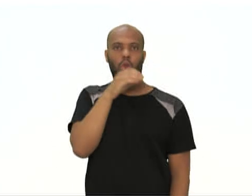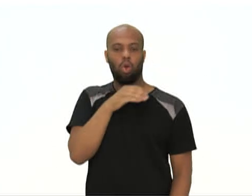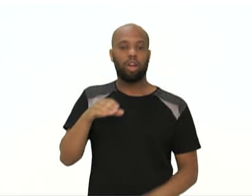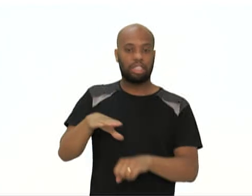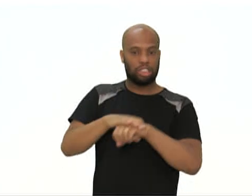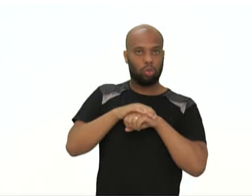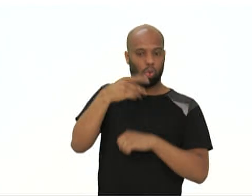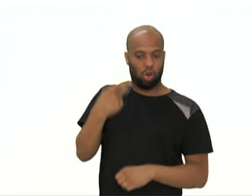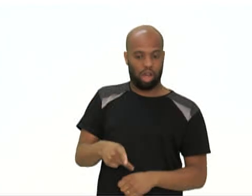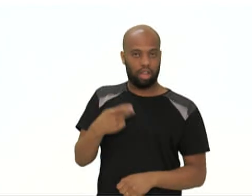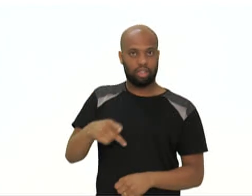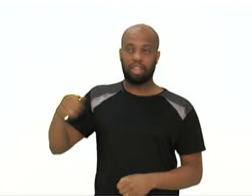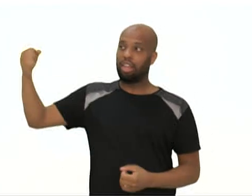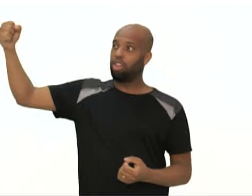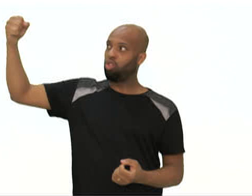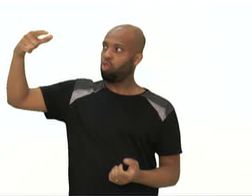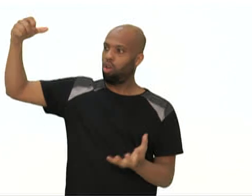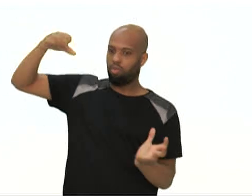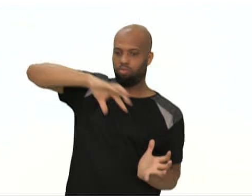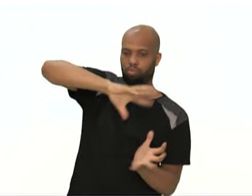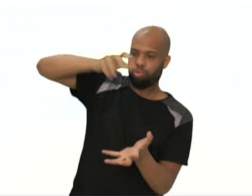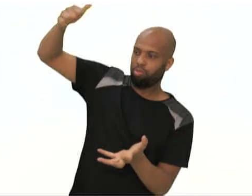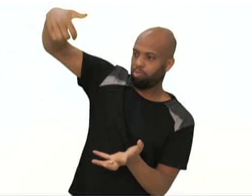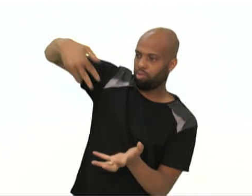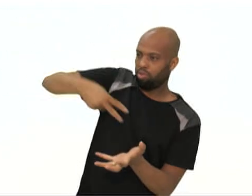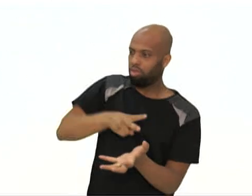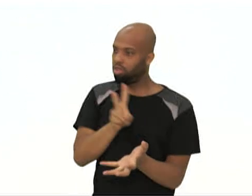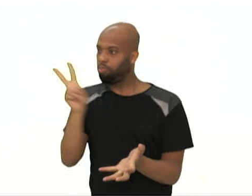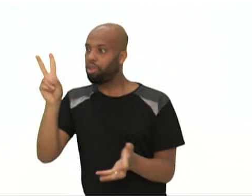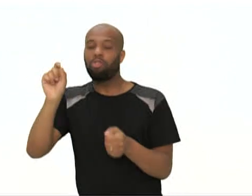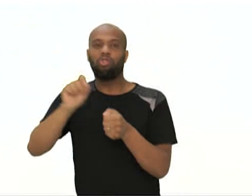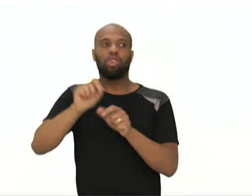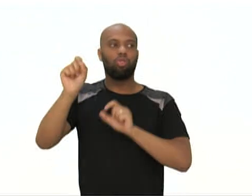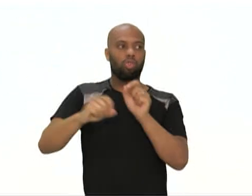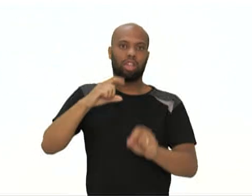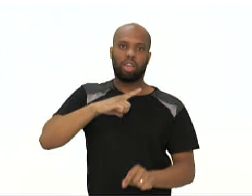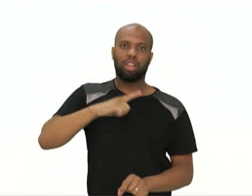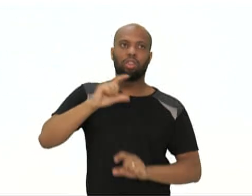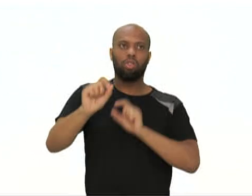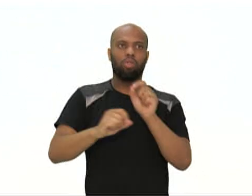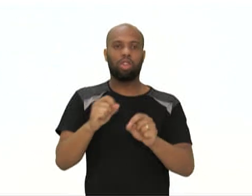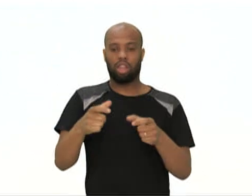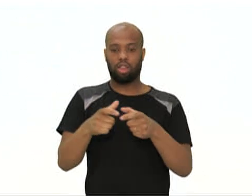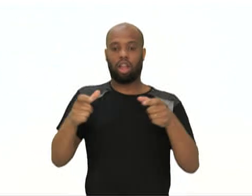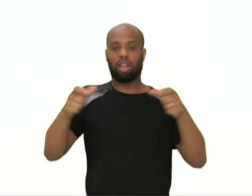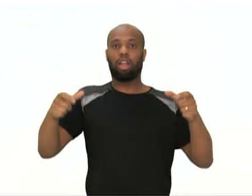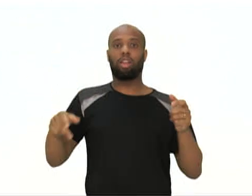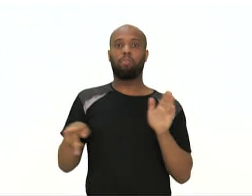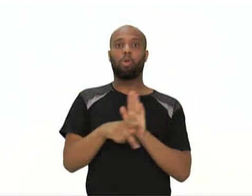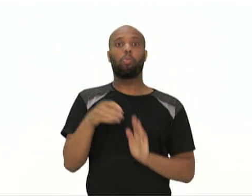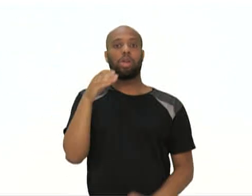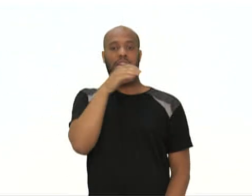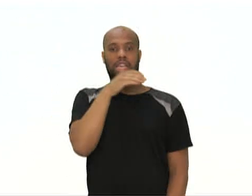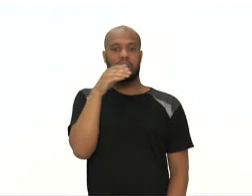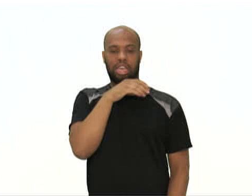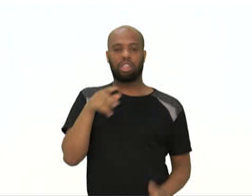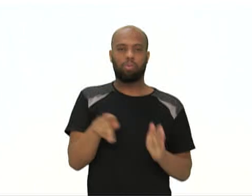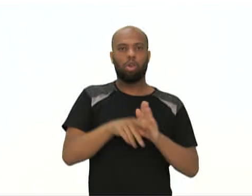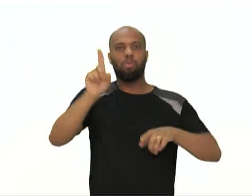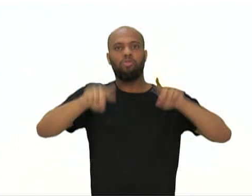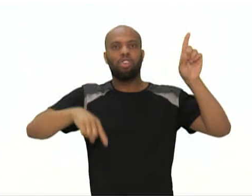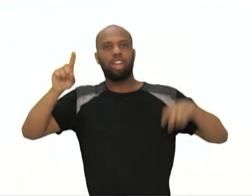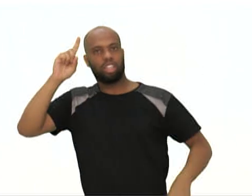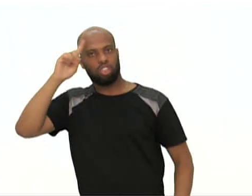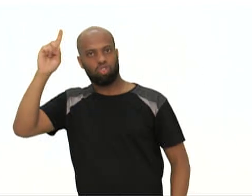emitido pelos raios solares na superfície terrestre. Faz com que haja uma pequena amplitude térmica entre a variação